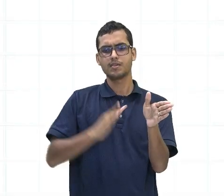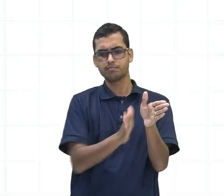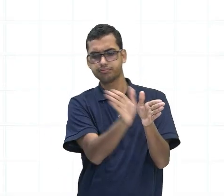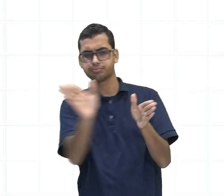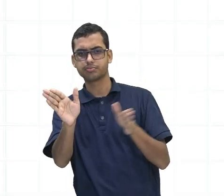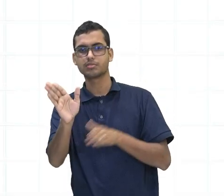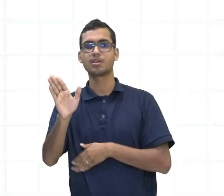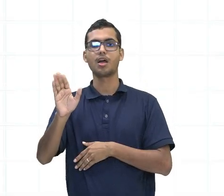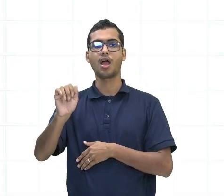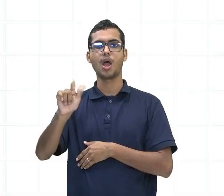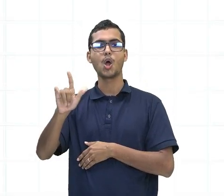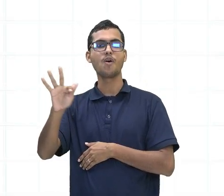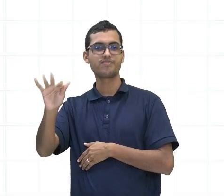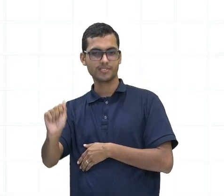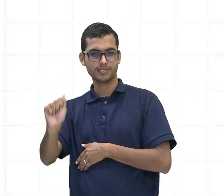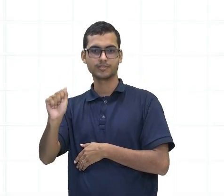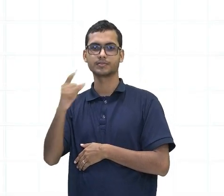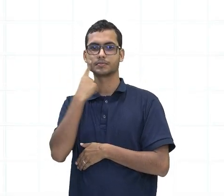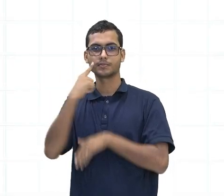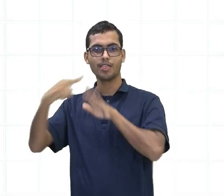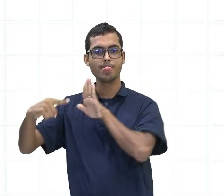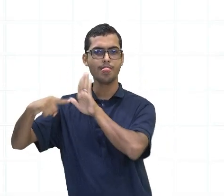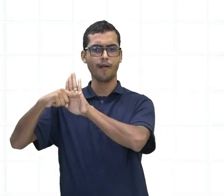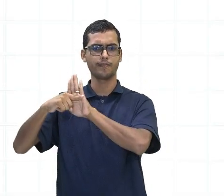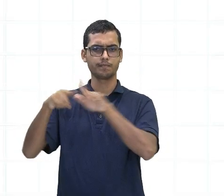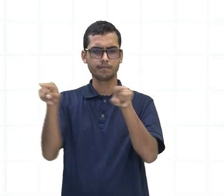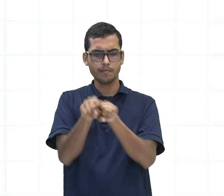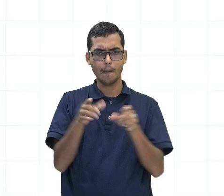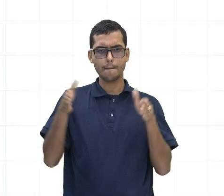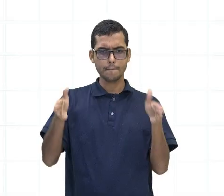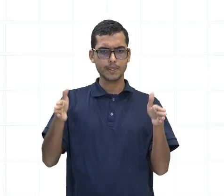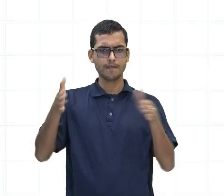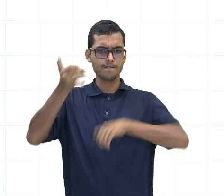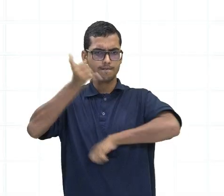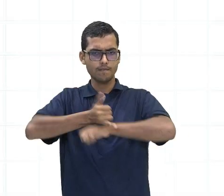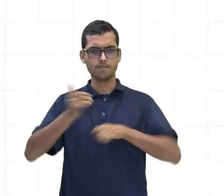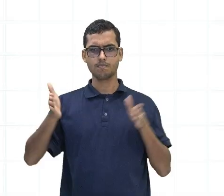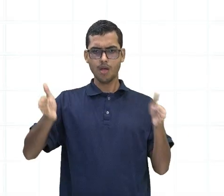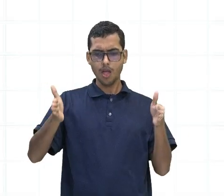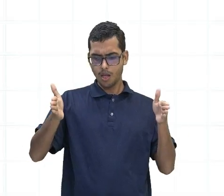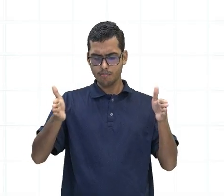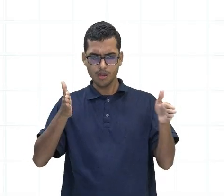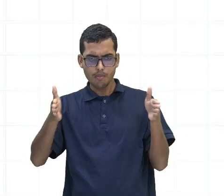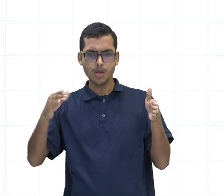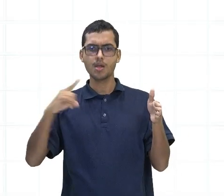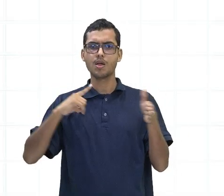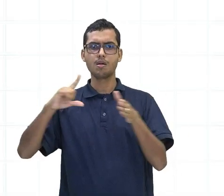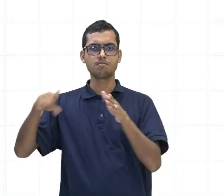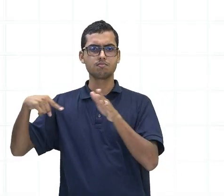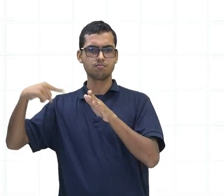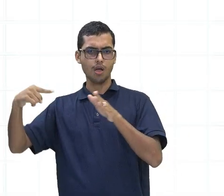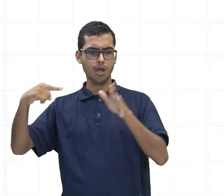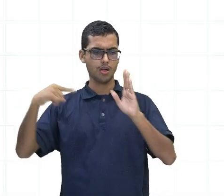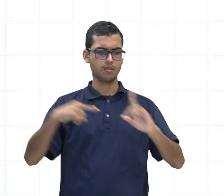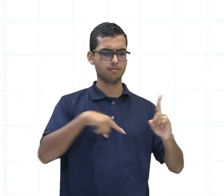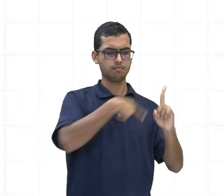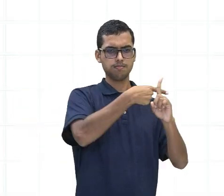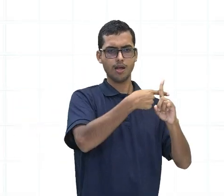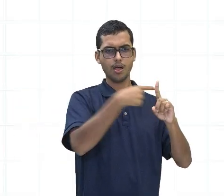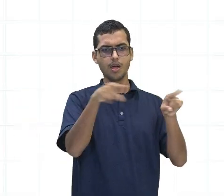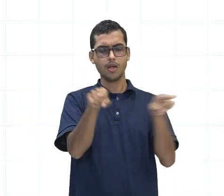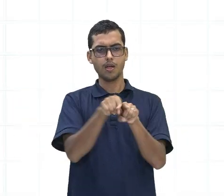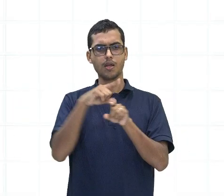natureza elétrica nessa radiação emitida por certos elementos. Mas observem aqui que existe uma que